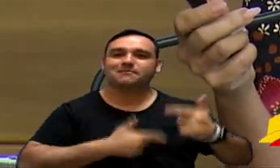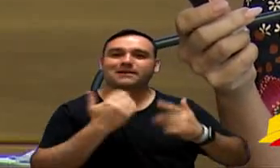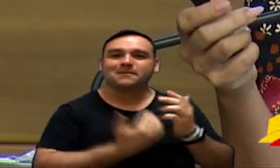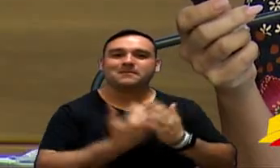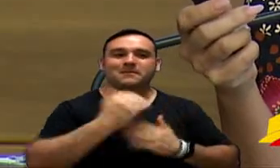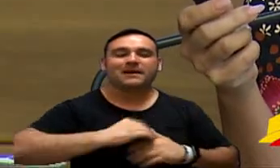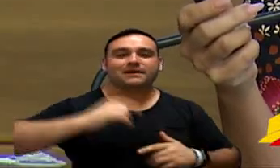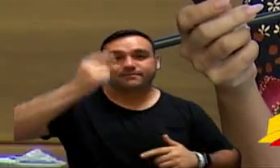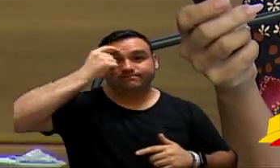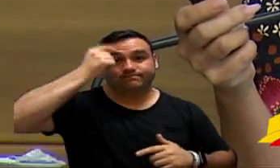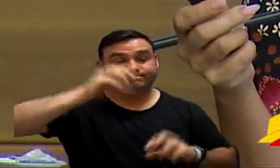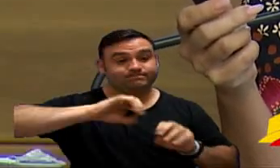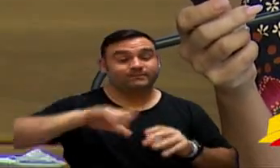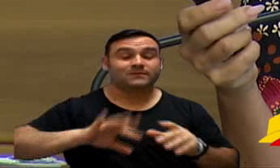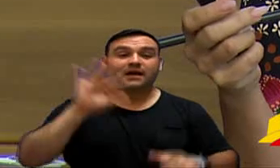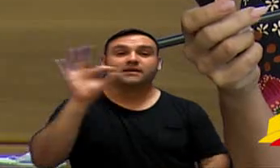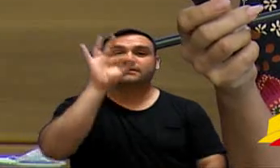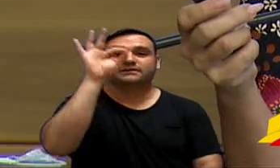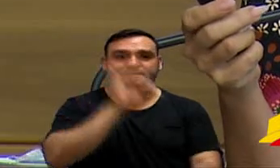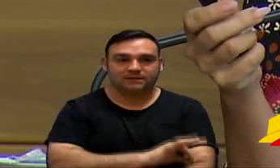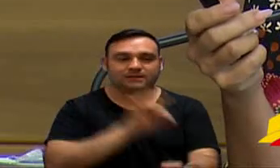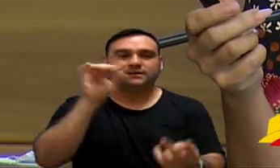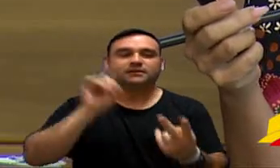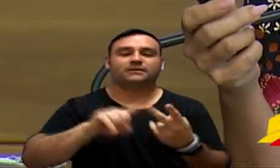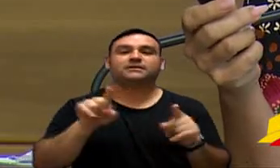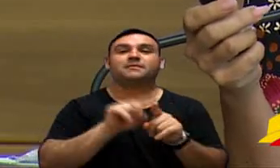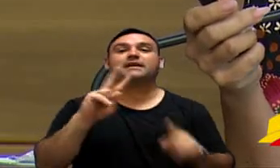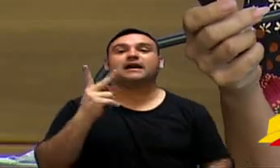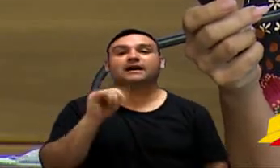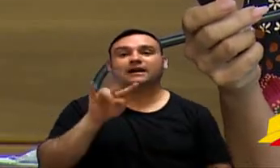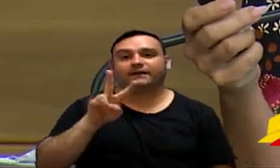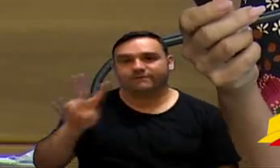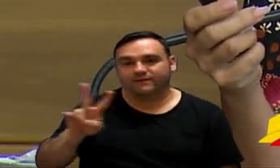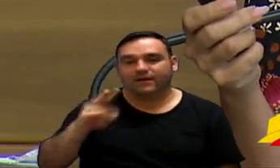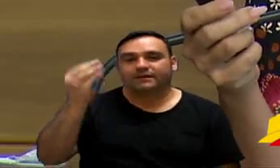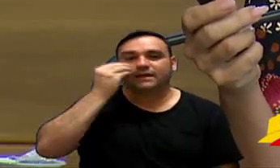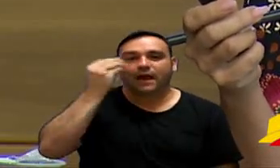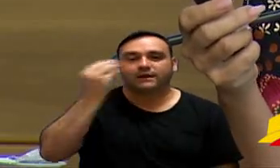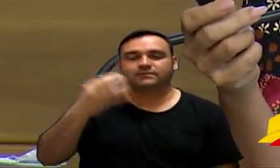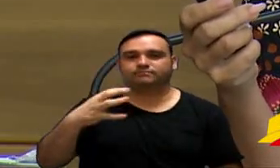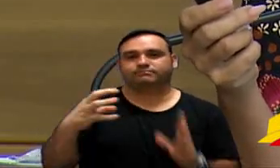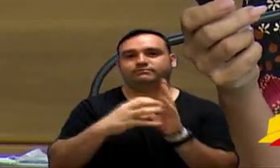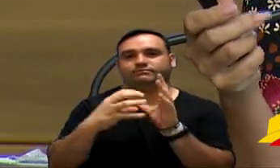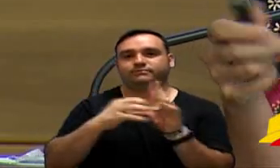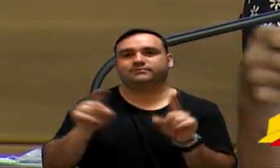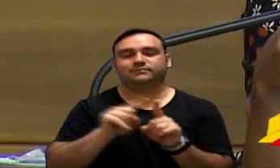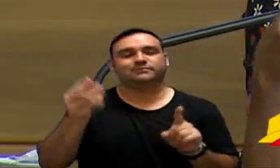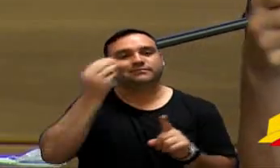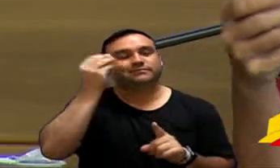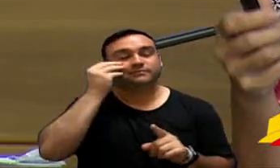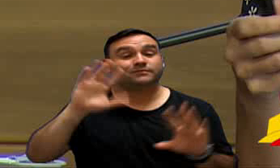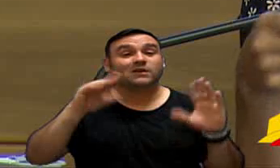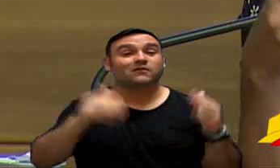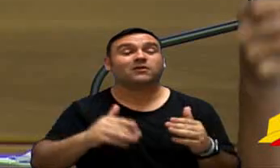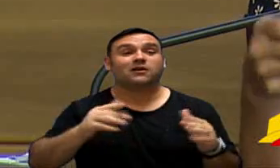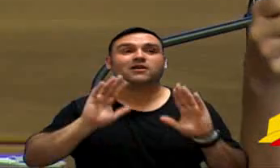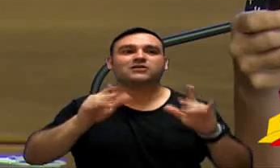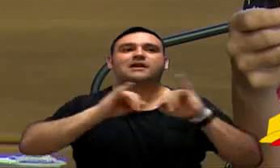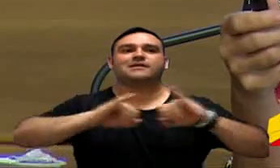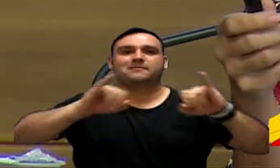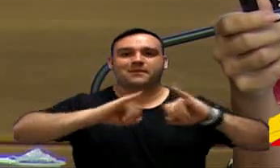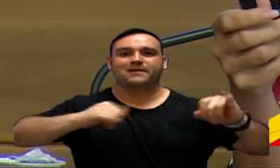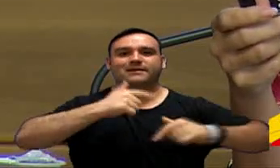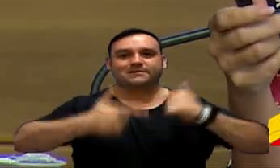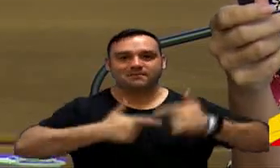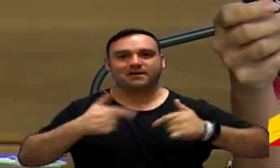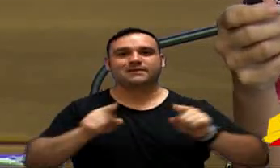com conscientização da dengue, os testes de HIV que eu falei, então esse tem sido o foco. Conforme as campanhas, a gente vai